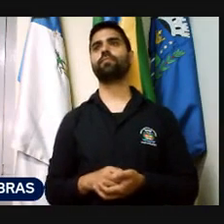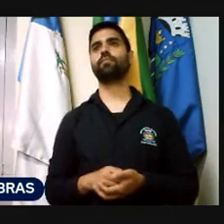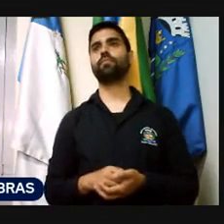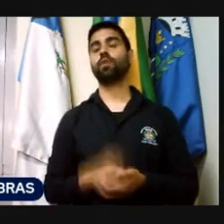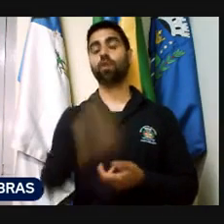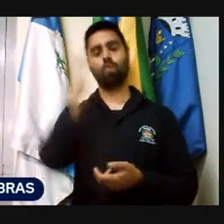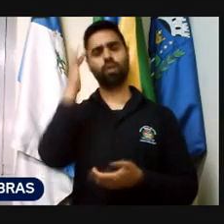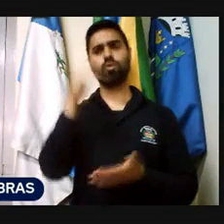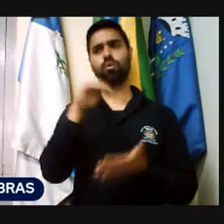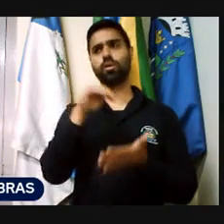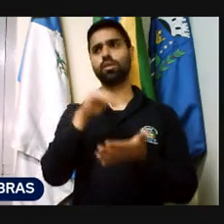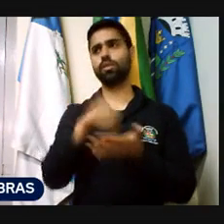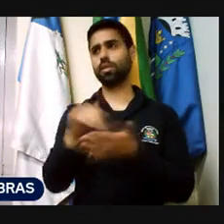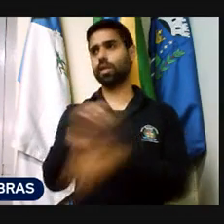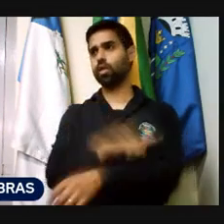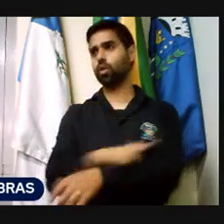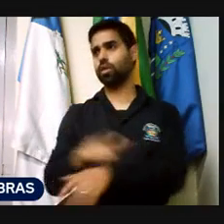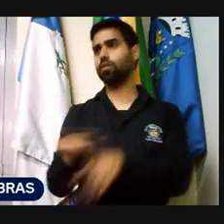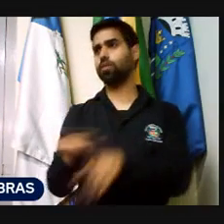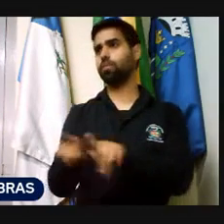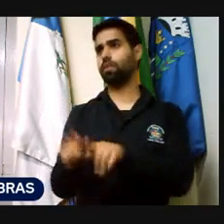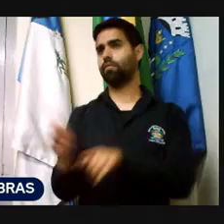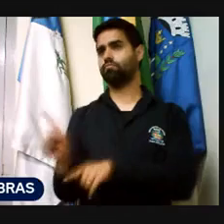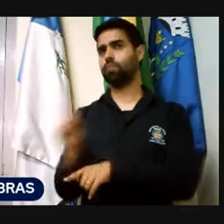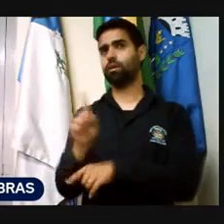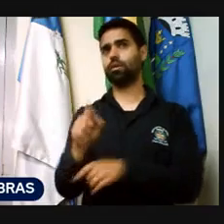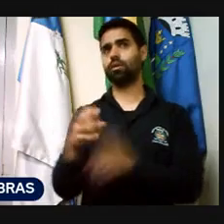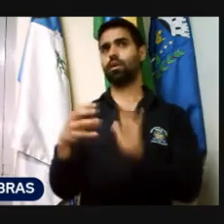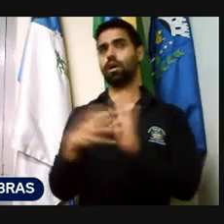de Educação vai vir até a casa para estar fazendo uma explanação